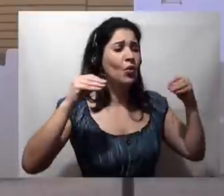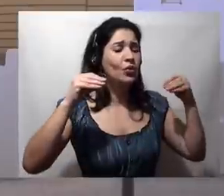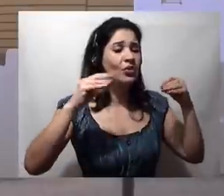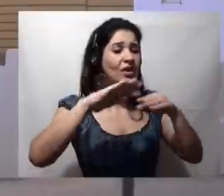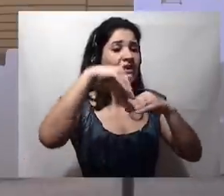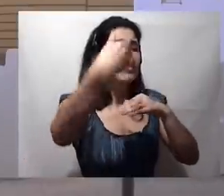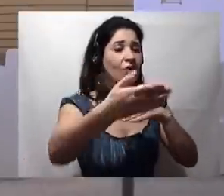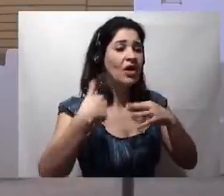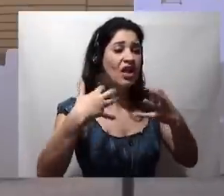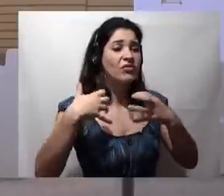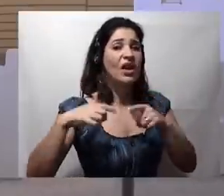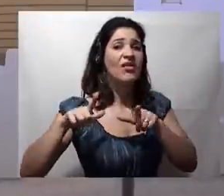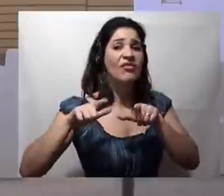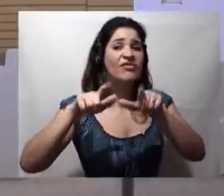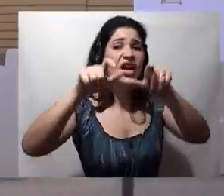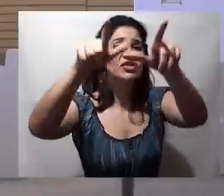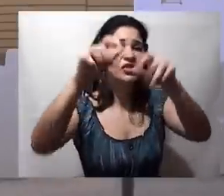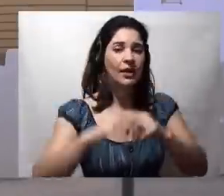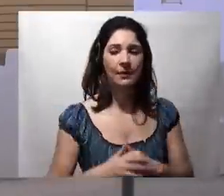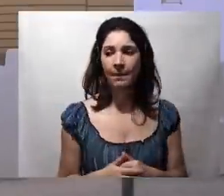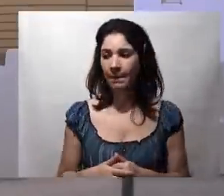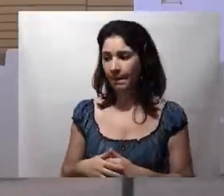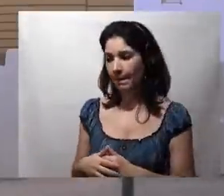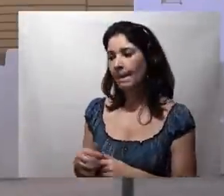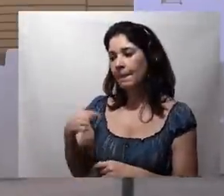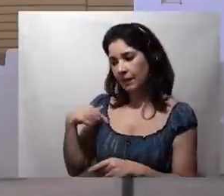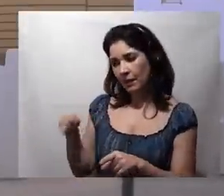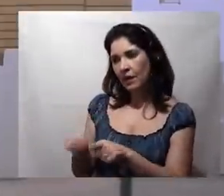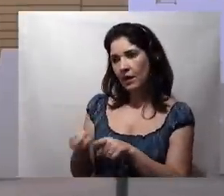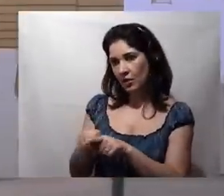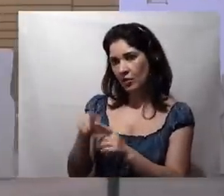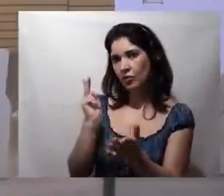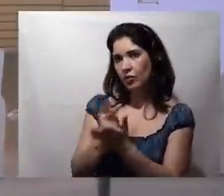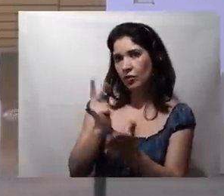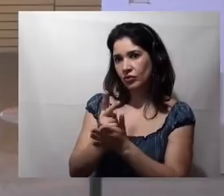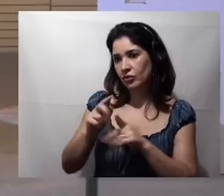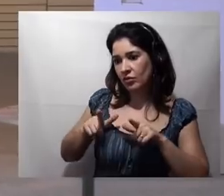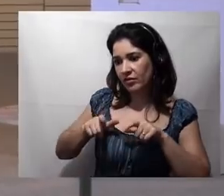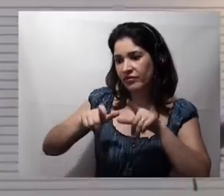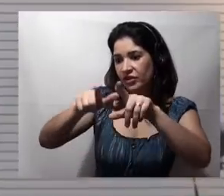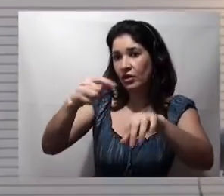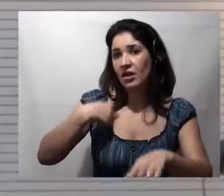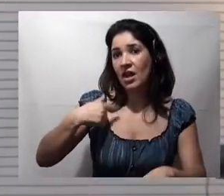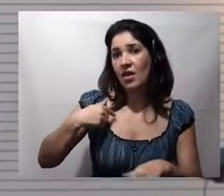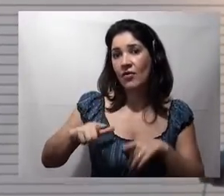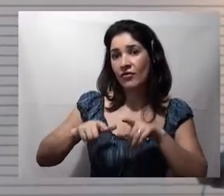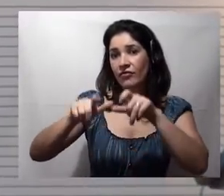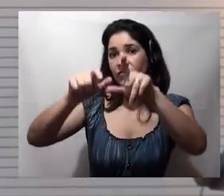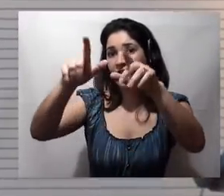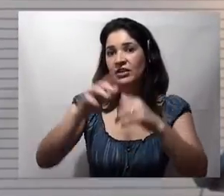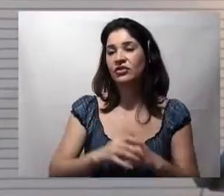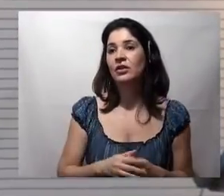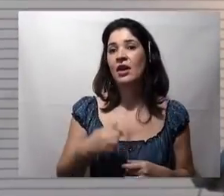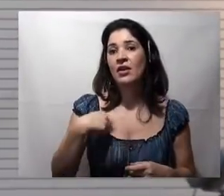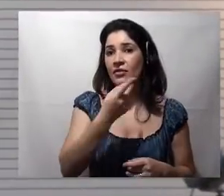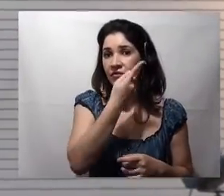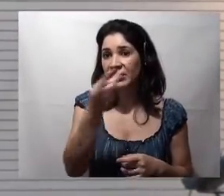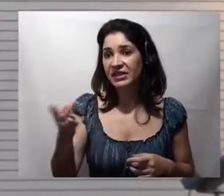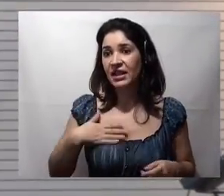e eu falei eu tô viajando josé a minha viajo última internacional foi de belo horizonte a santa luzia 25 km da via